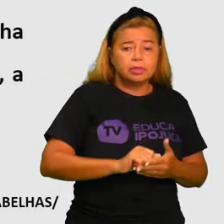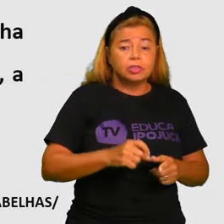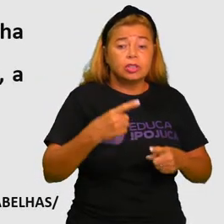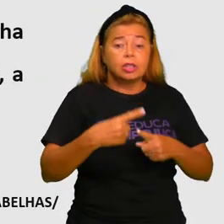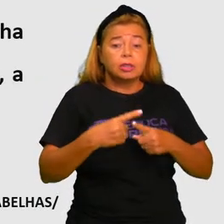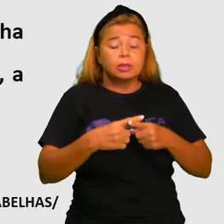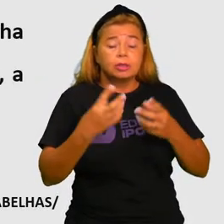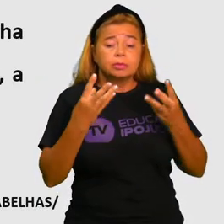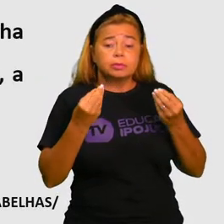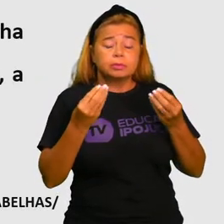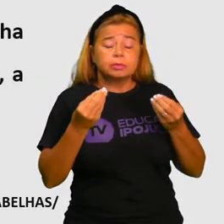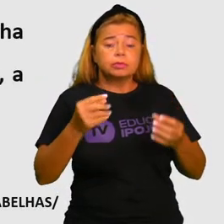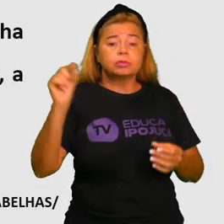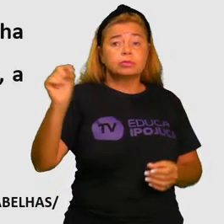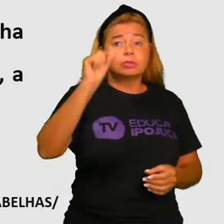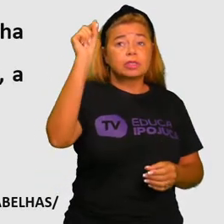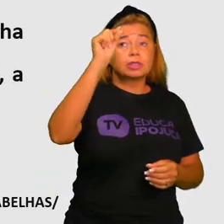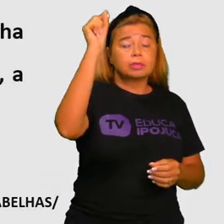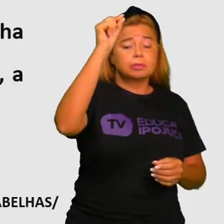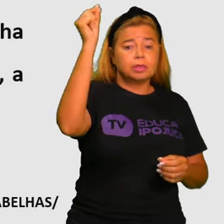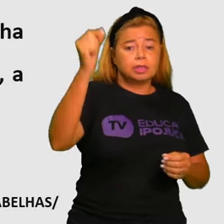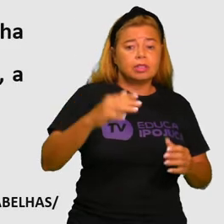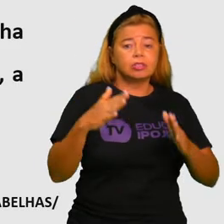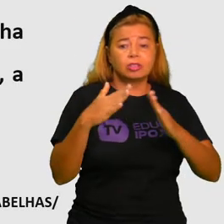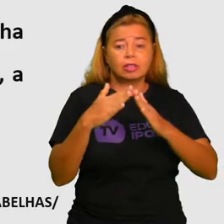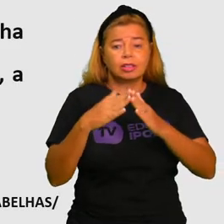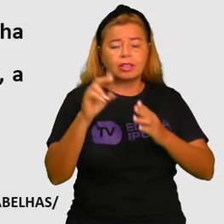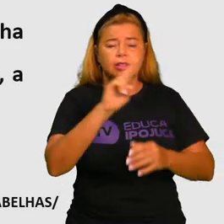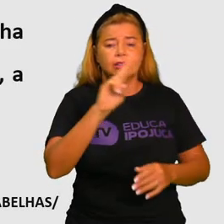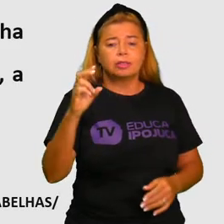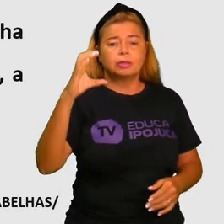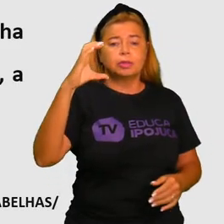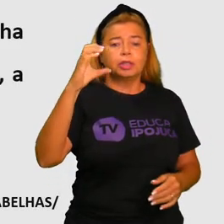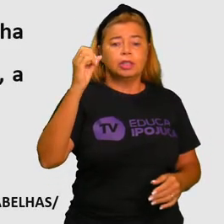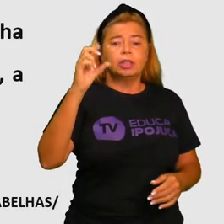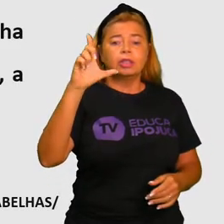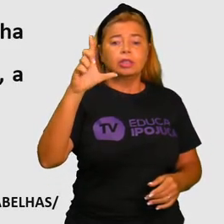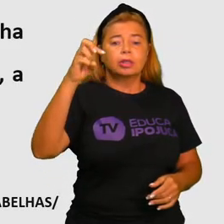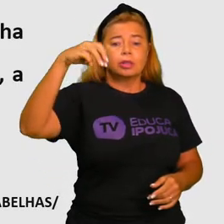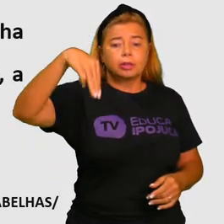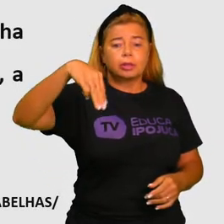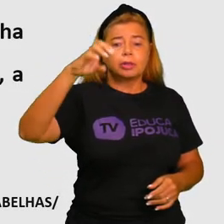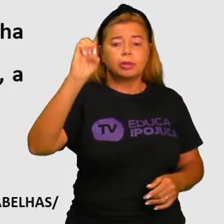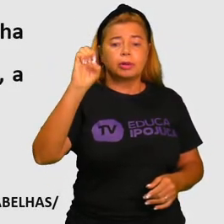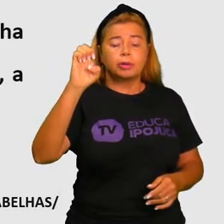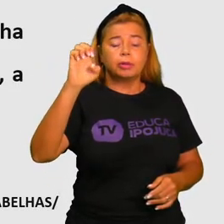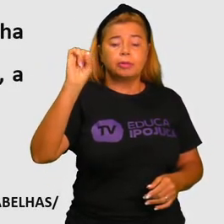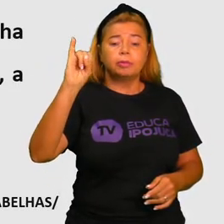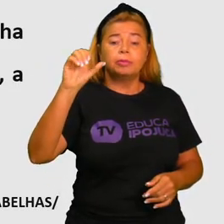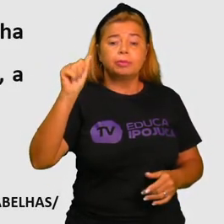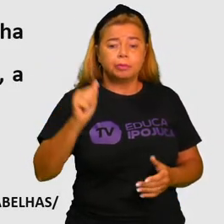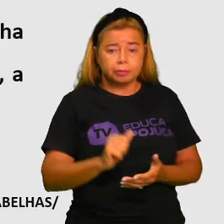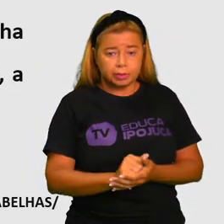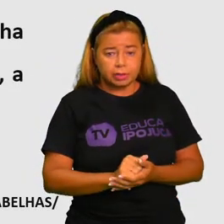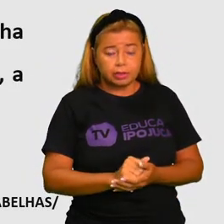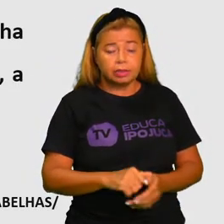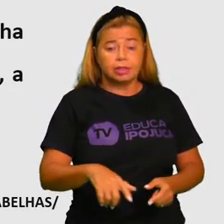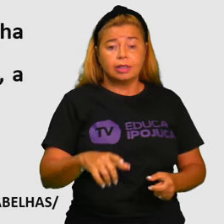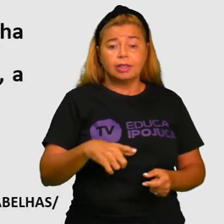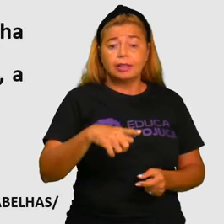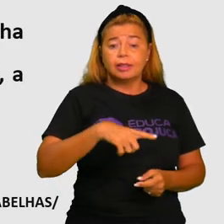a unha chamadas colmeias de abelha malifera apis mellifera